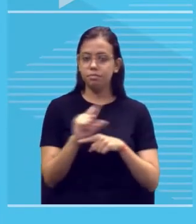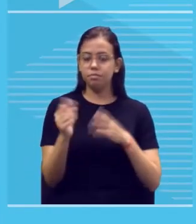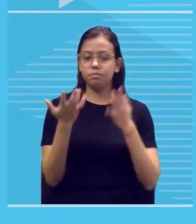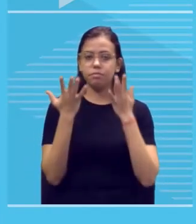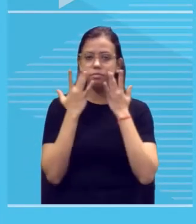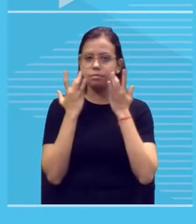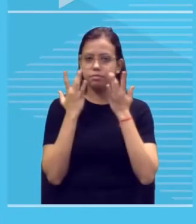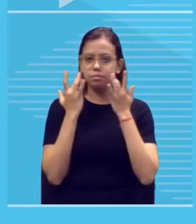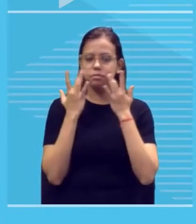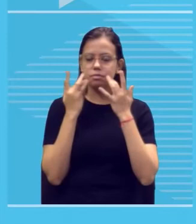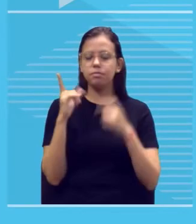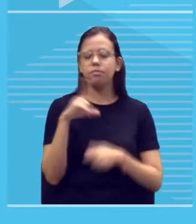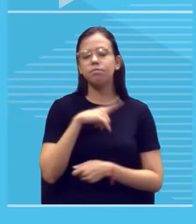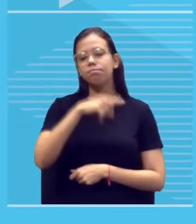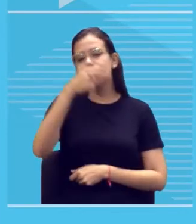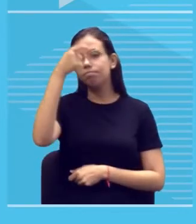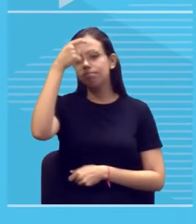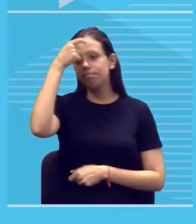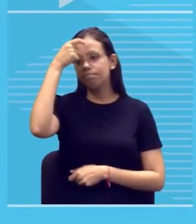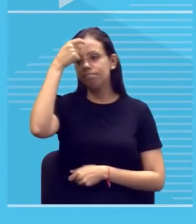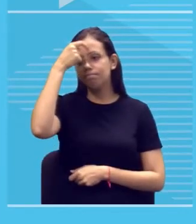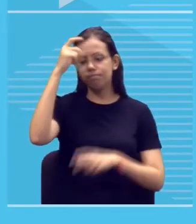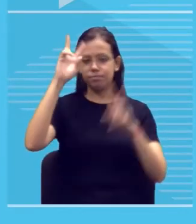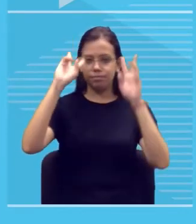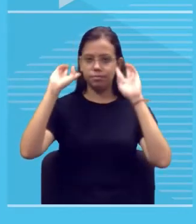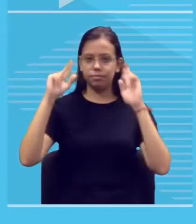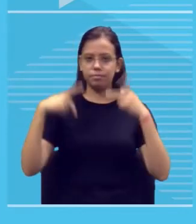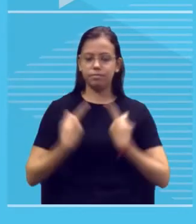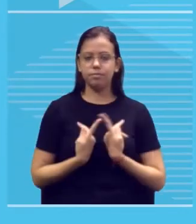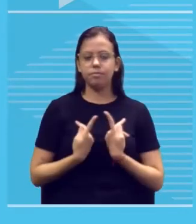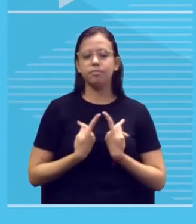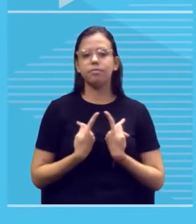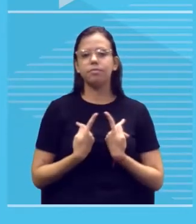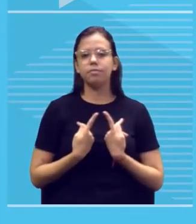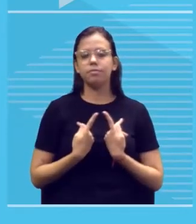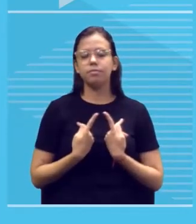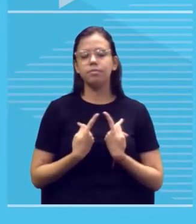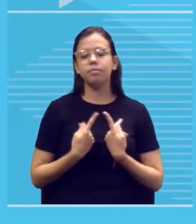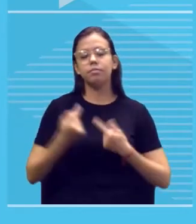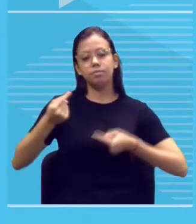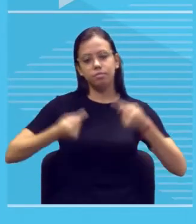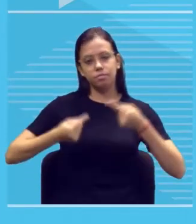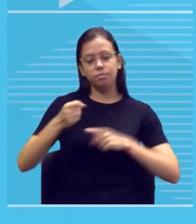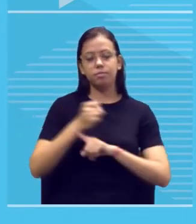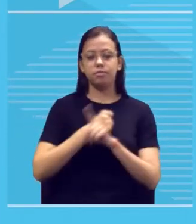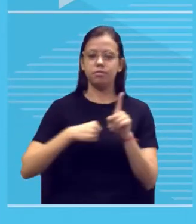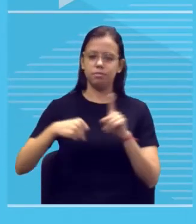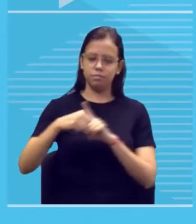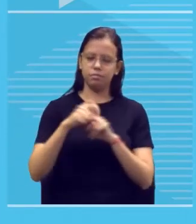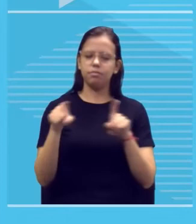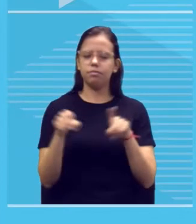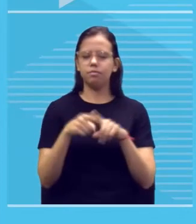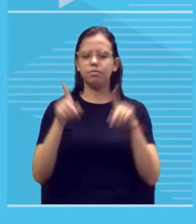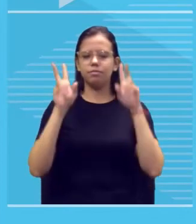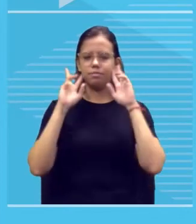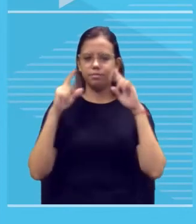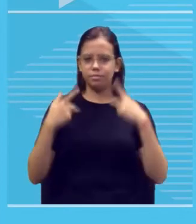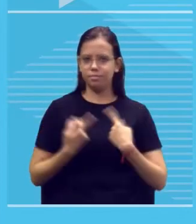com consciência humana mesmo que político e social mais humano